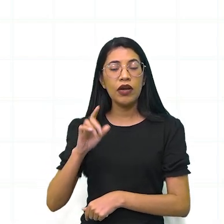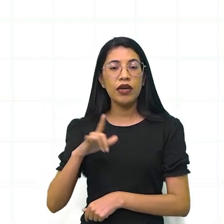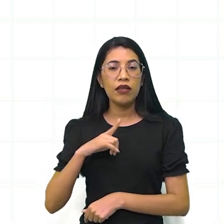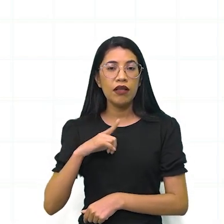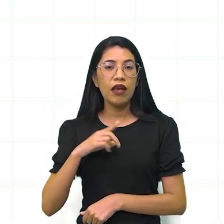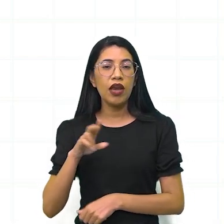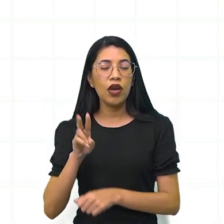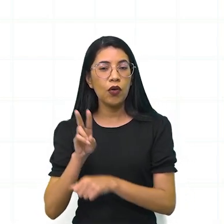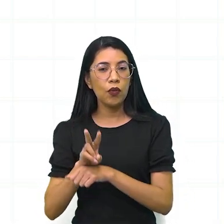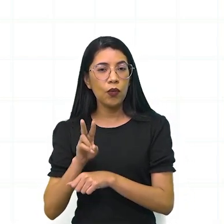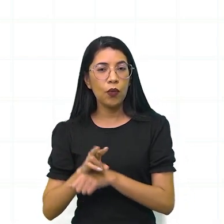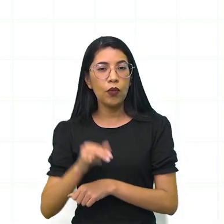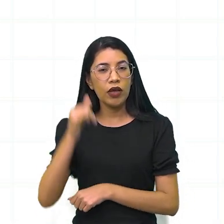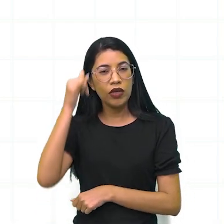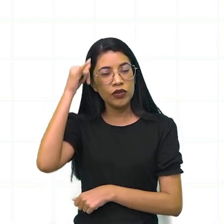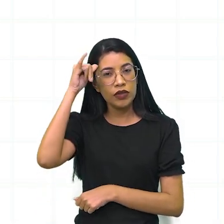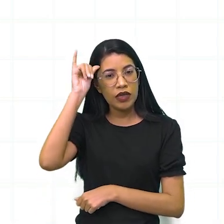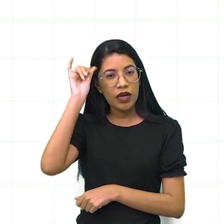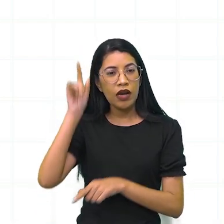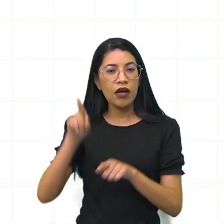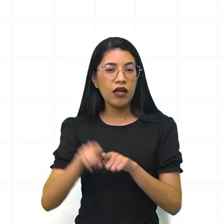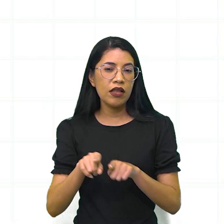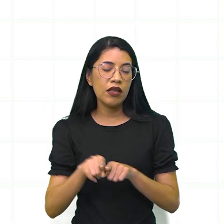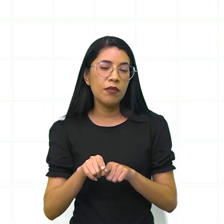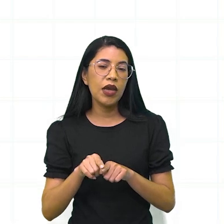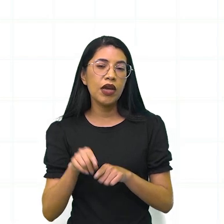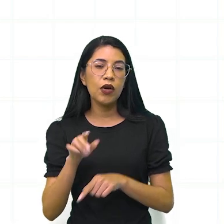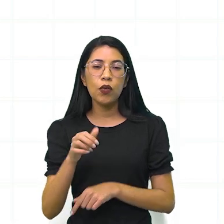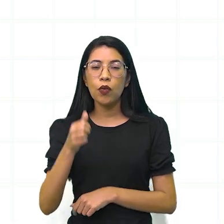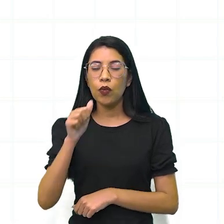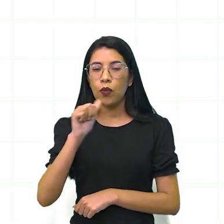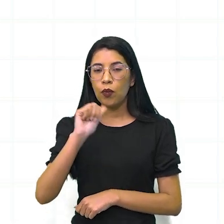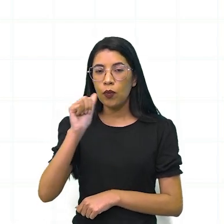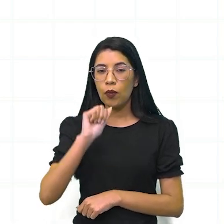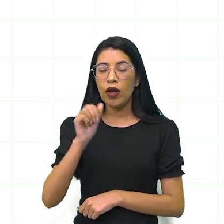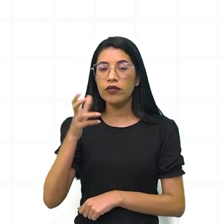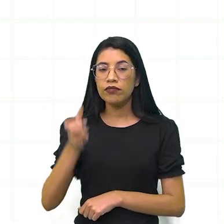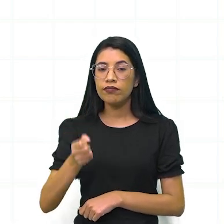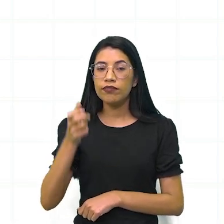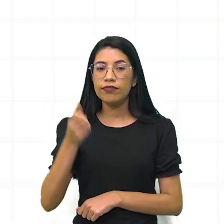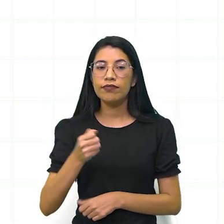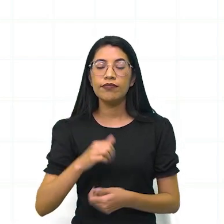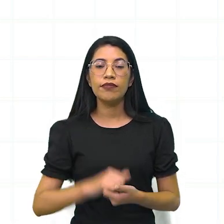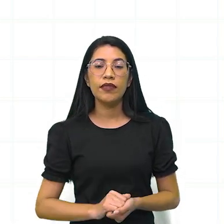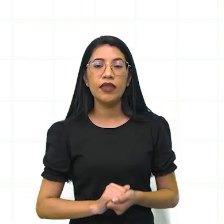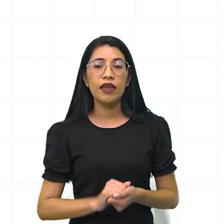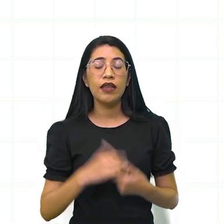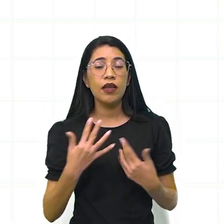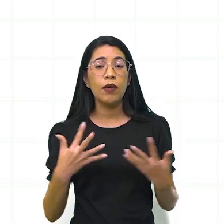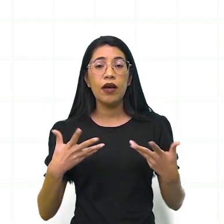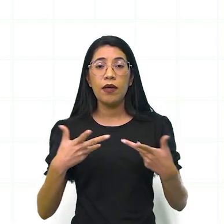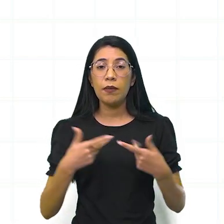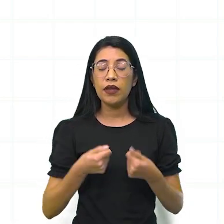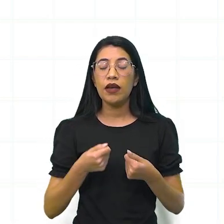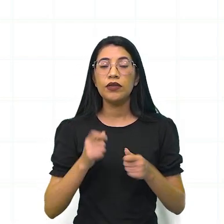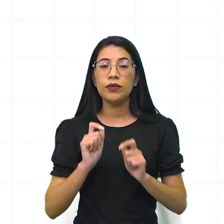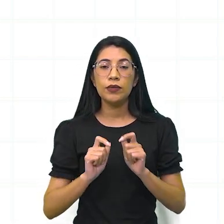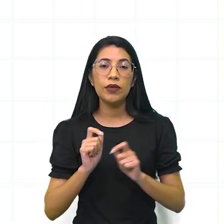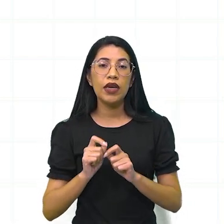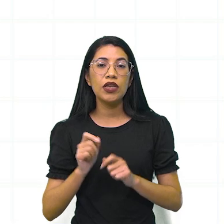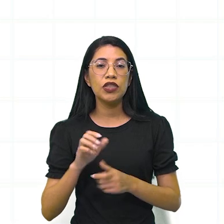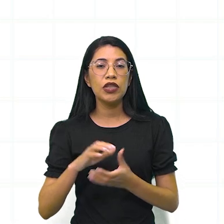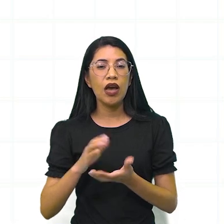e consumo regular de leite. Portanto, a habilidade de muitos adultos em tolerar